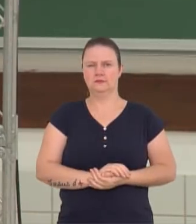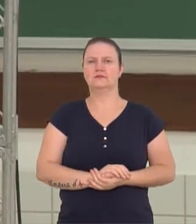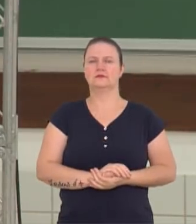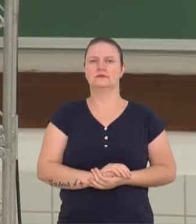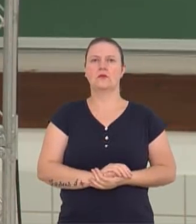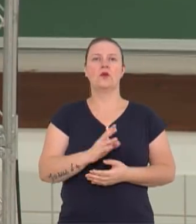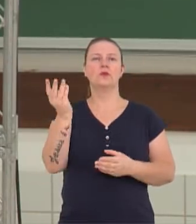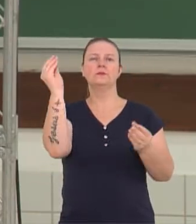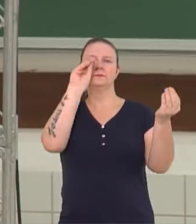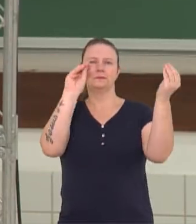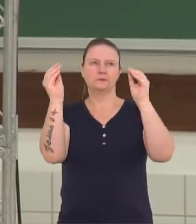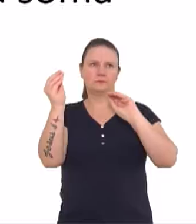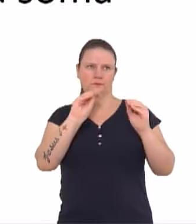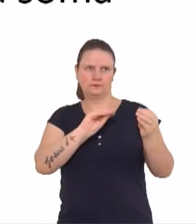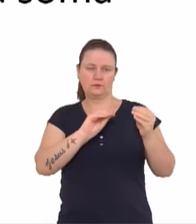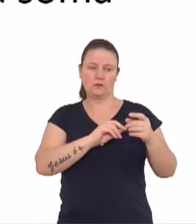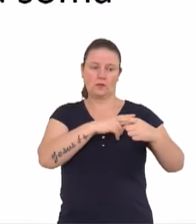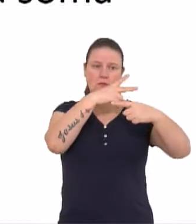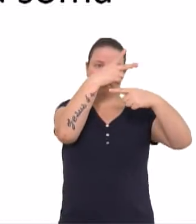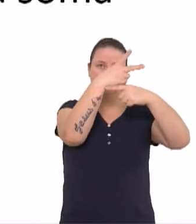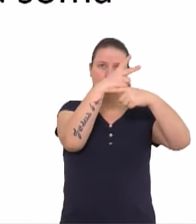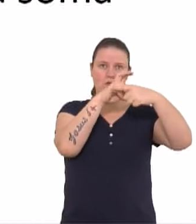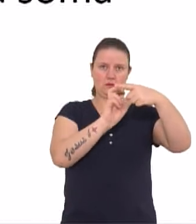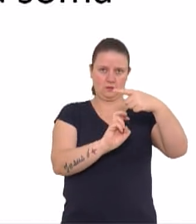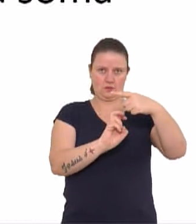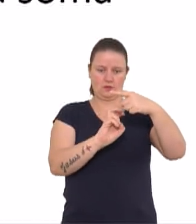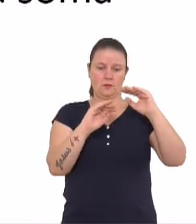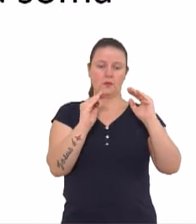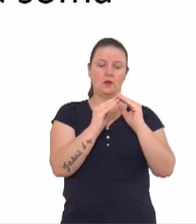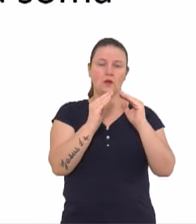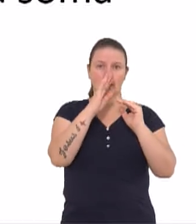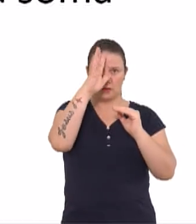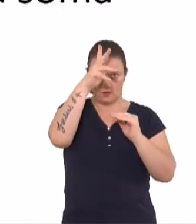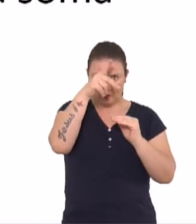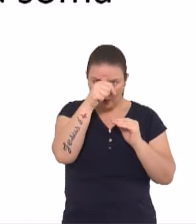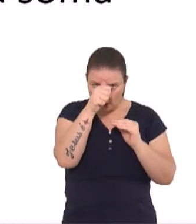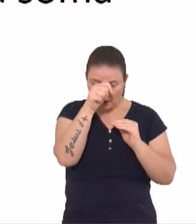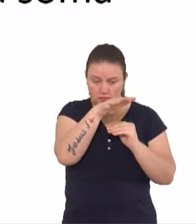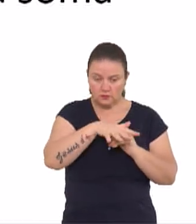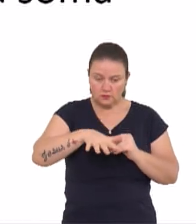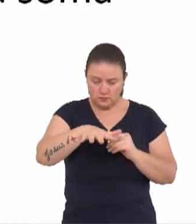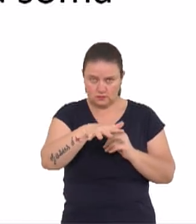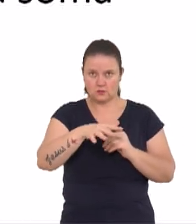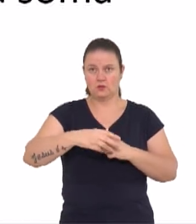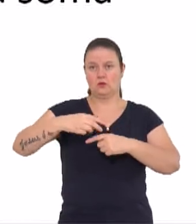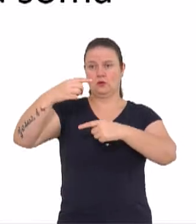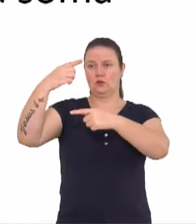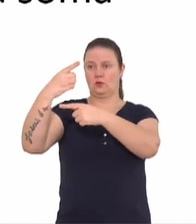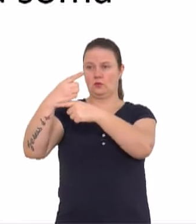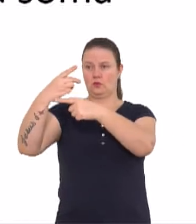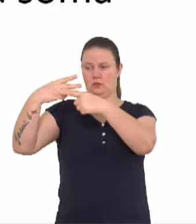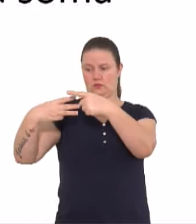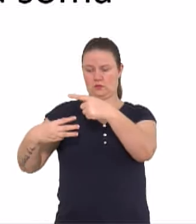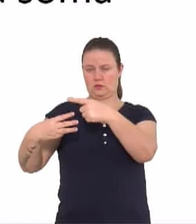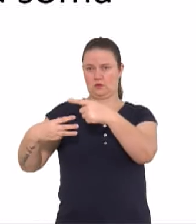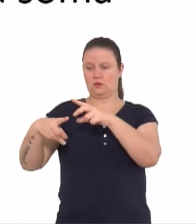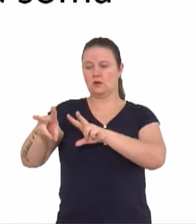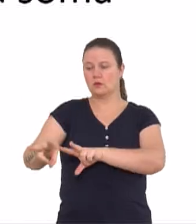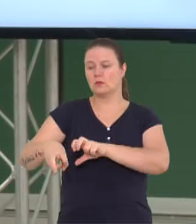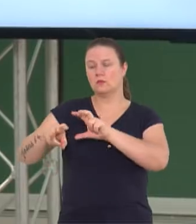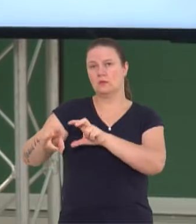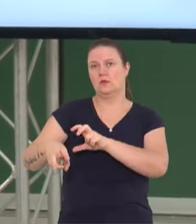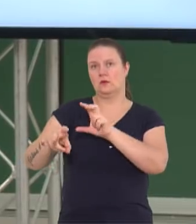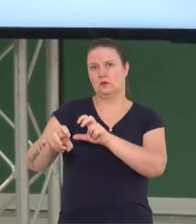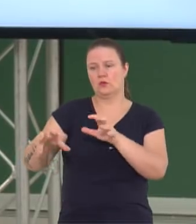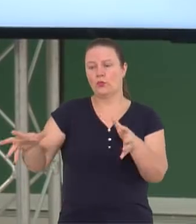pensamento. 2/5 para o galinheiro. 1/3 para o alface. O